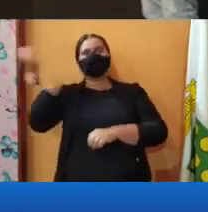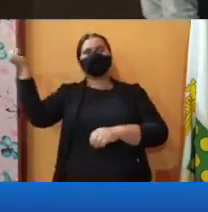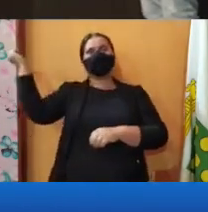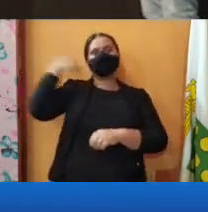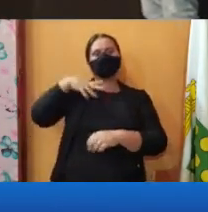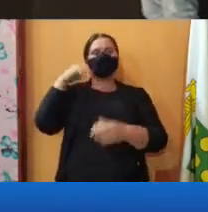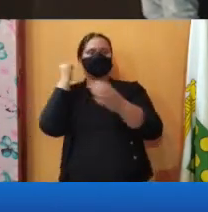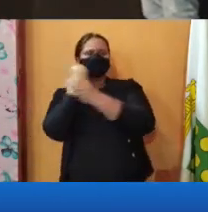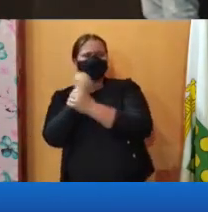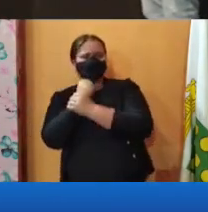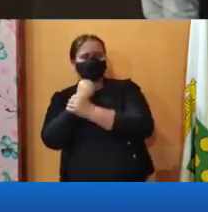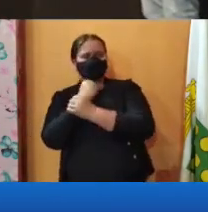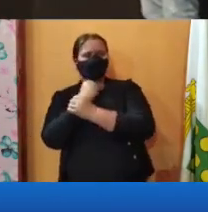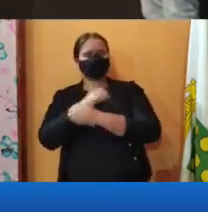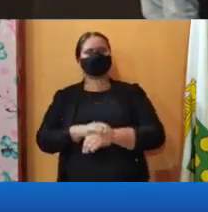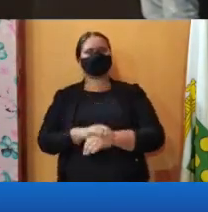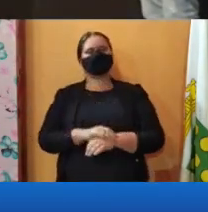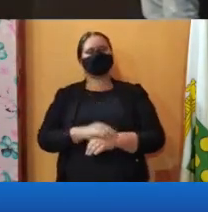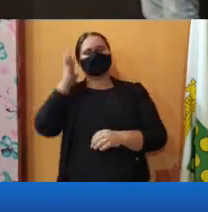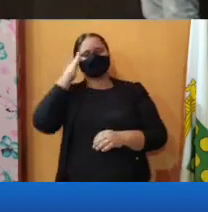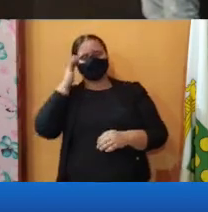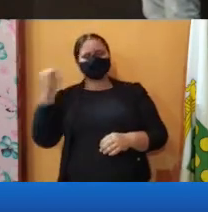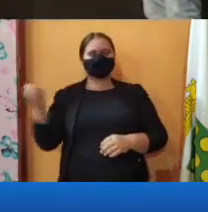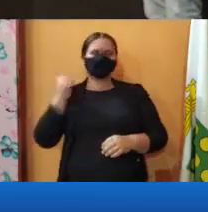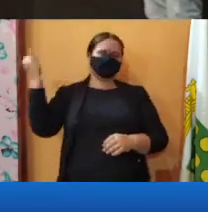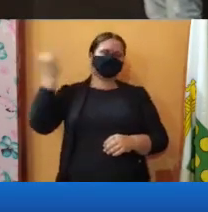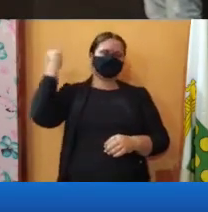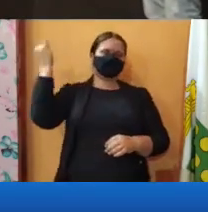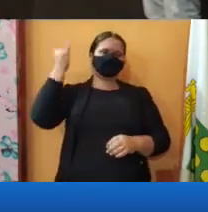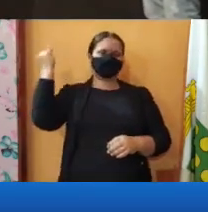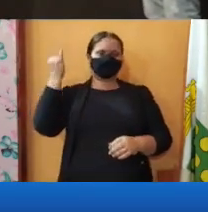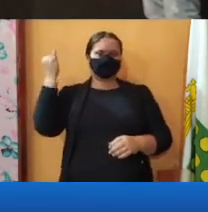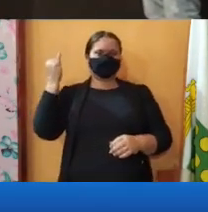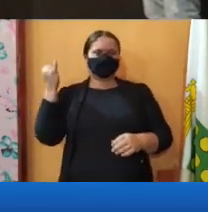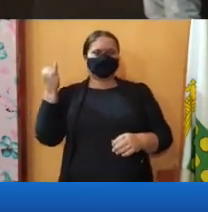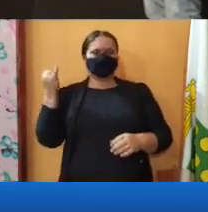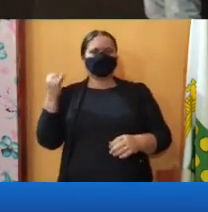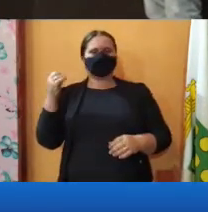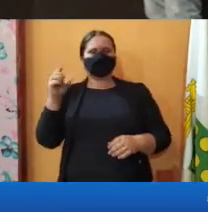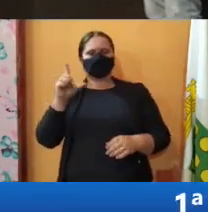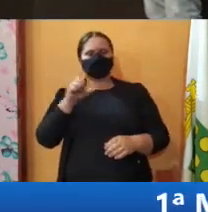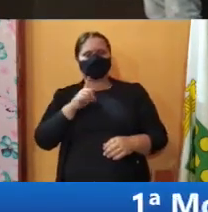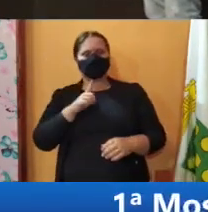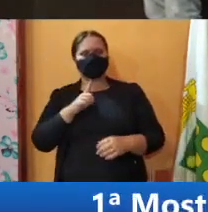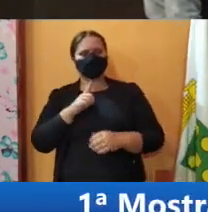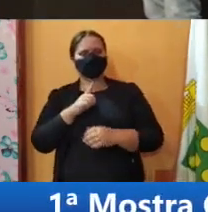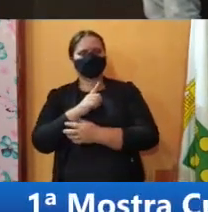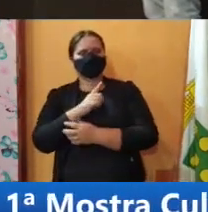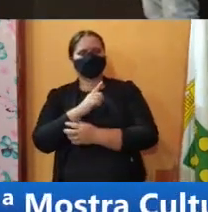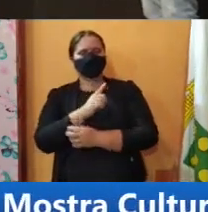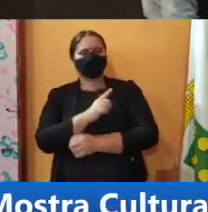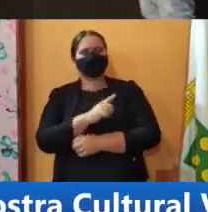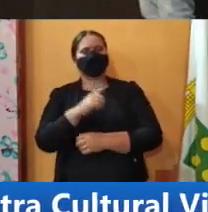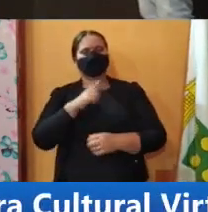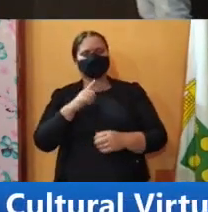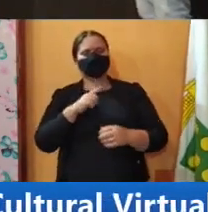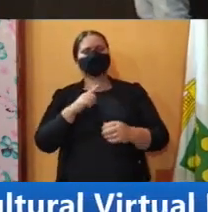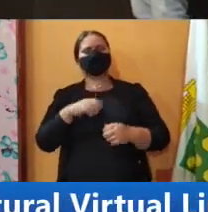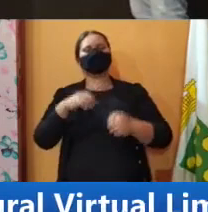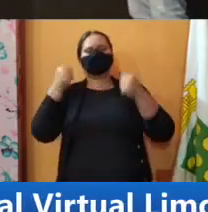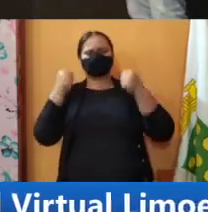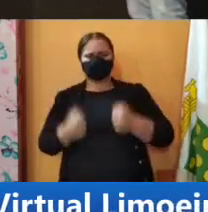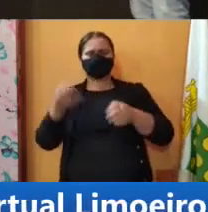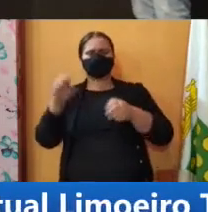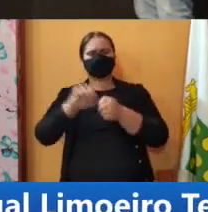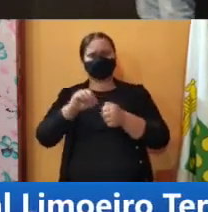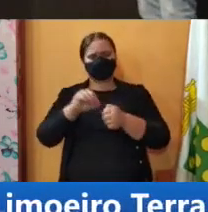está entendendo? Então, eu acho que isso é um convite importante. Um termo de cooperação, eu não posso doar, mas posso fazer esse termo